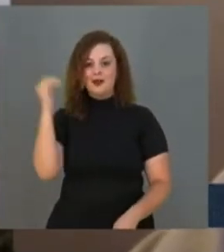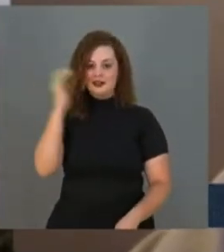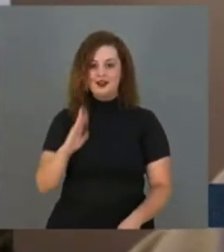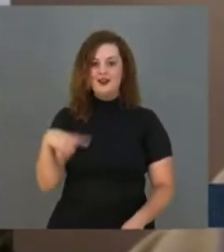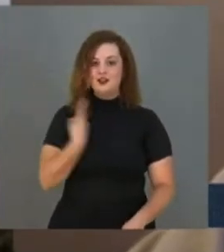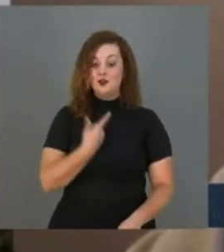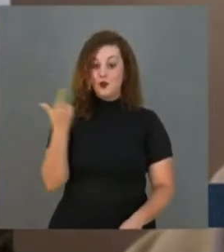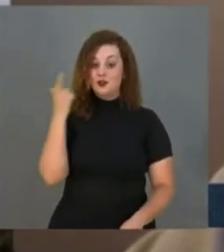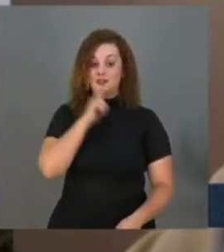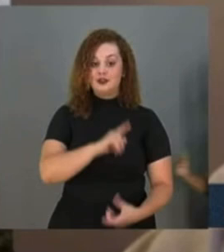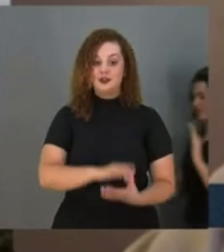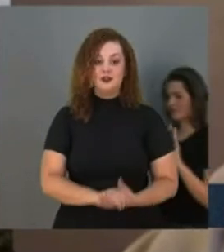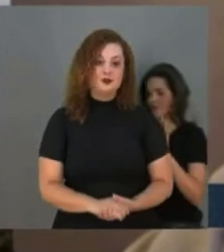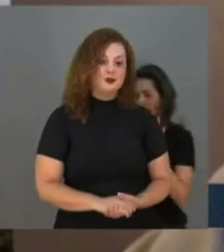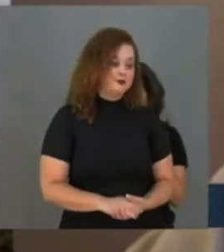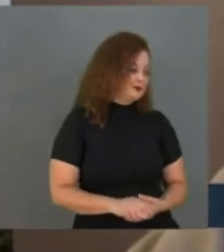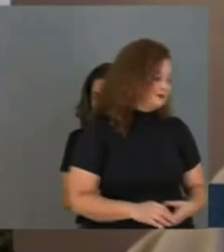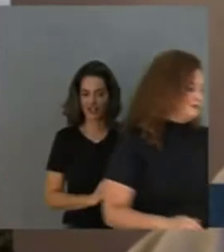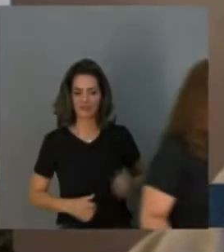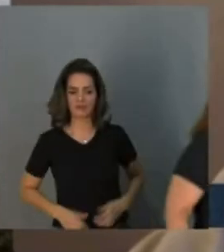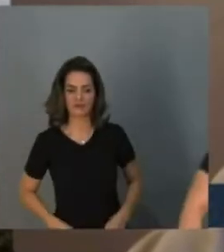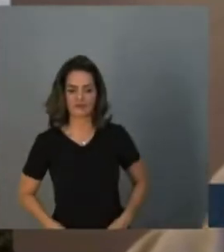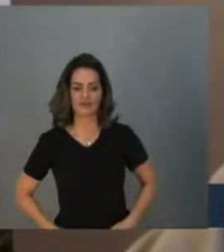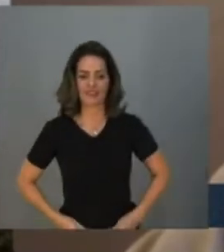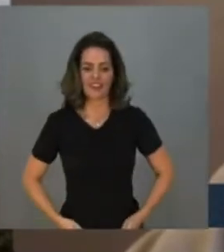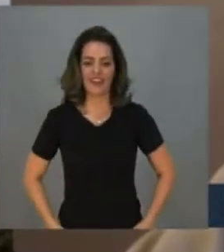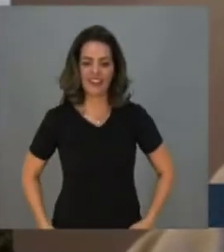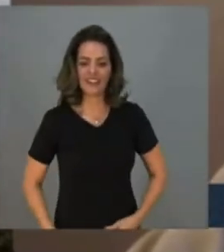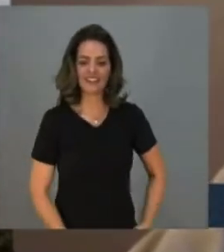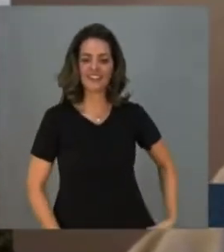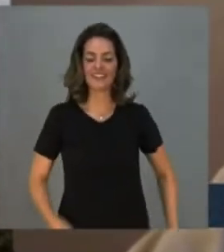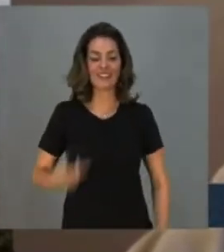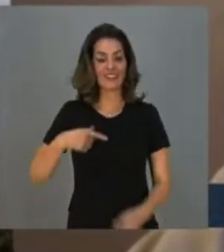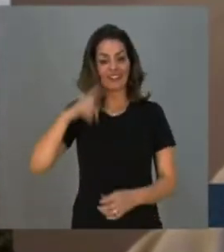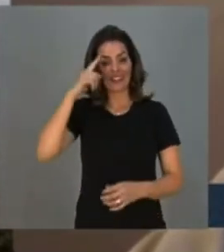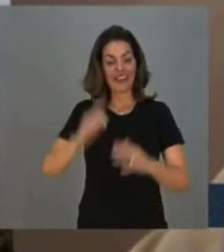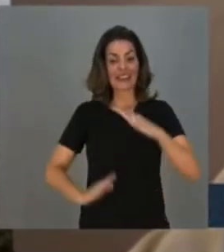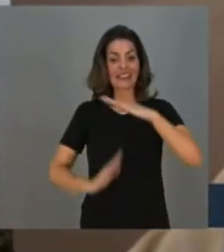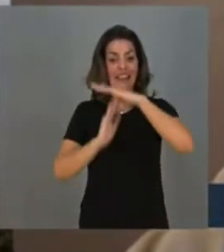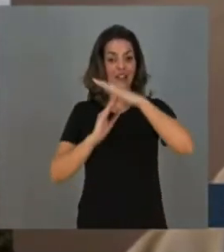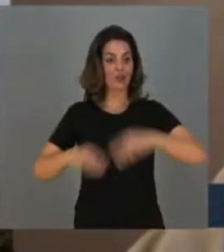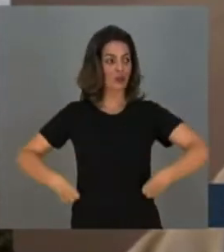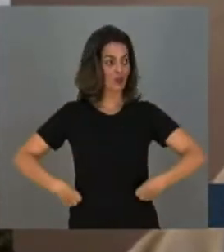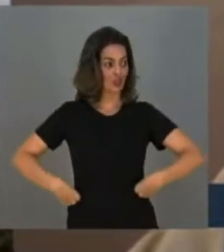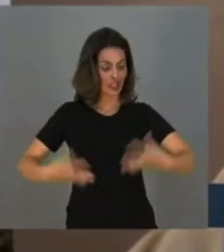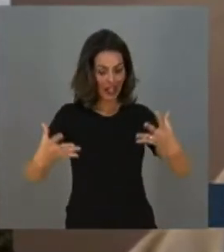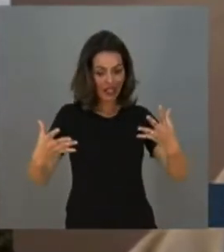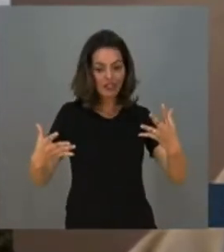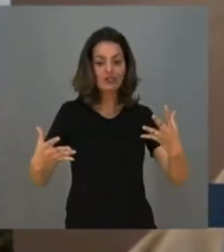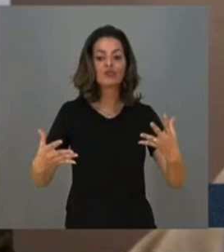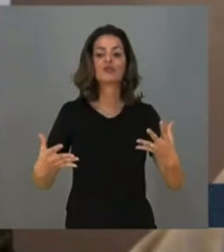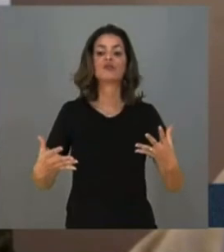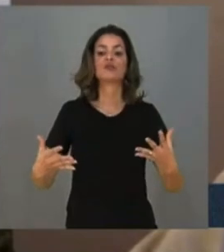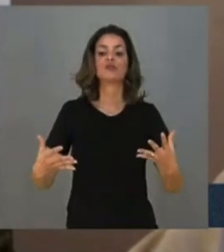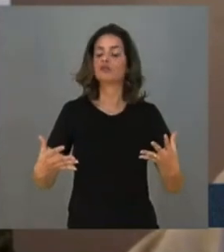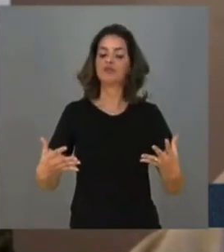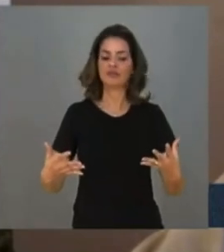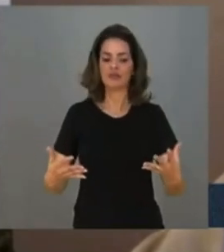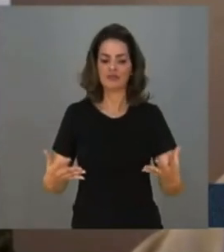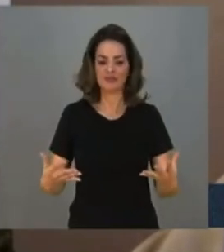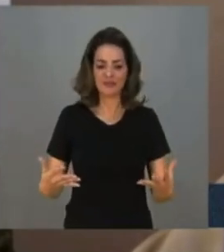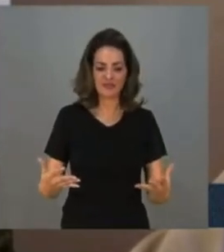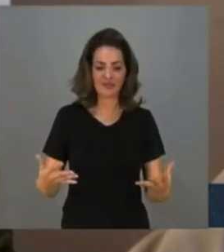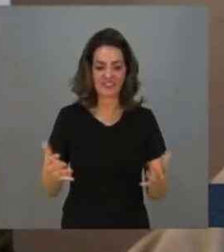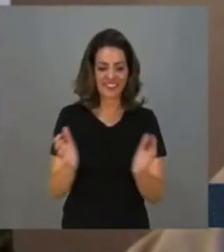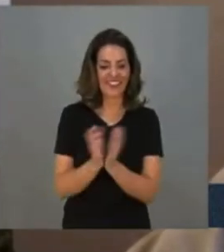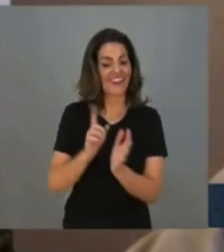alcançamos. A política econômica que determina o teto de gastos tem afetado diretamente o cumprimento de tais metas e